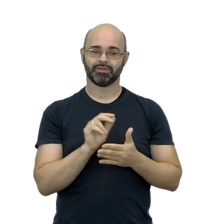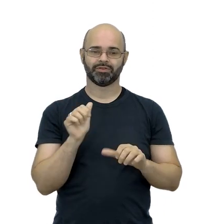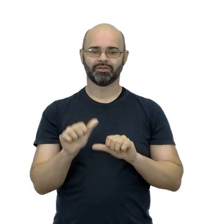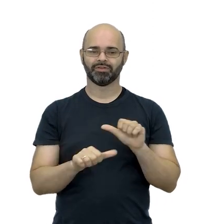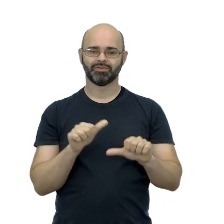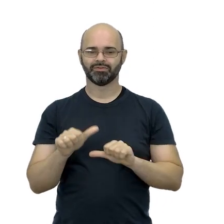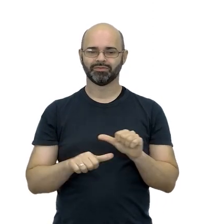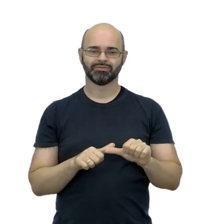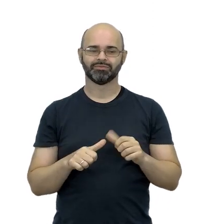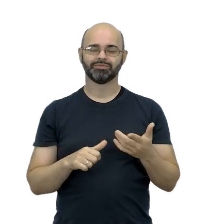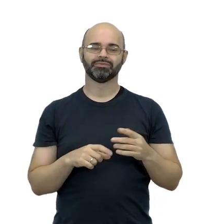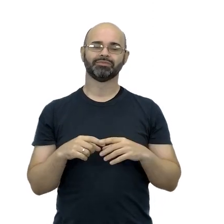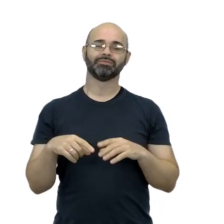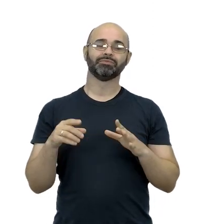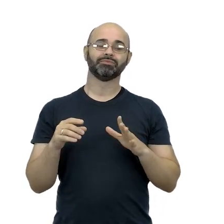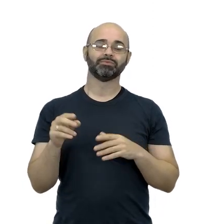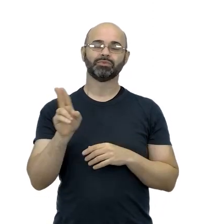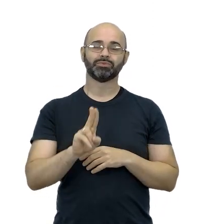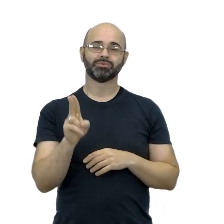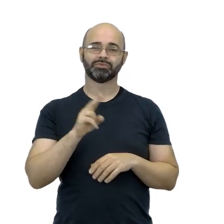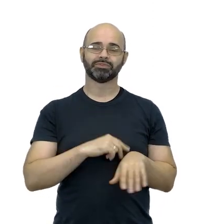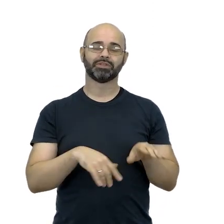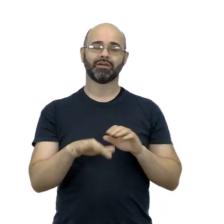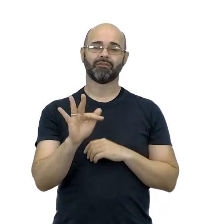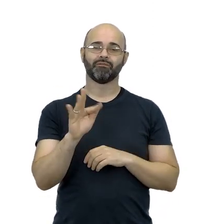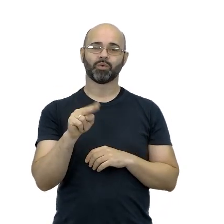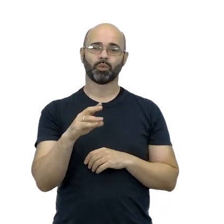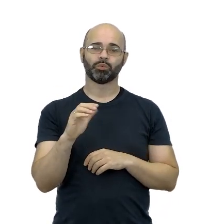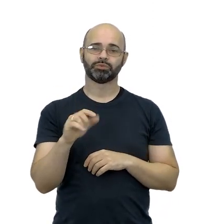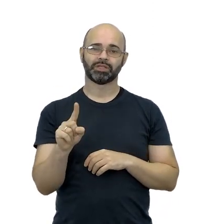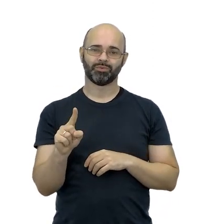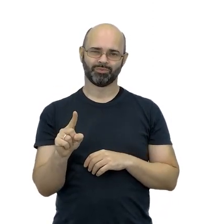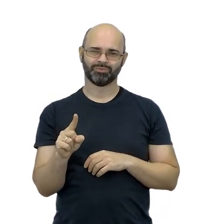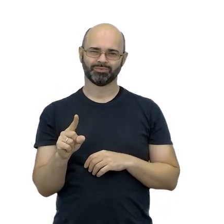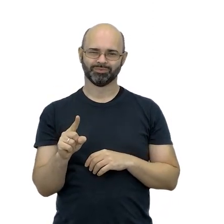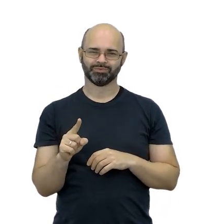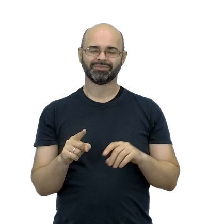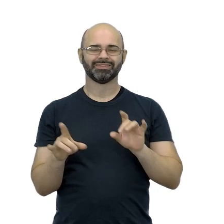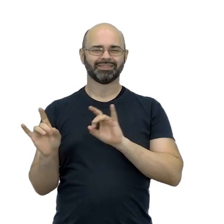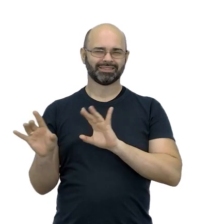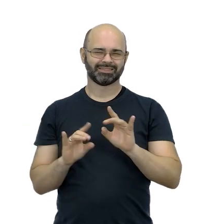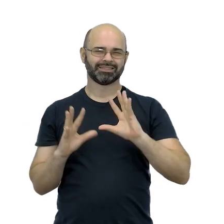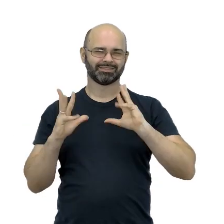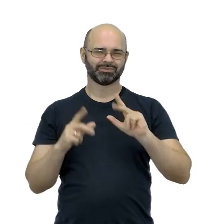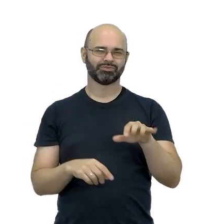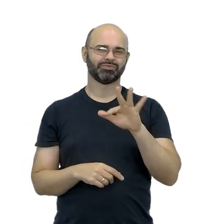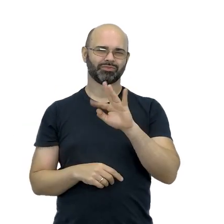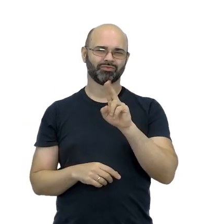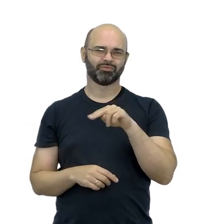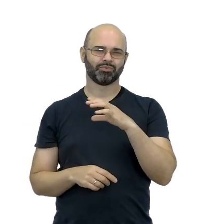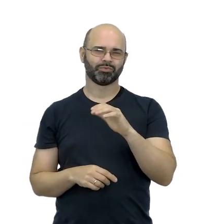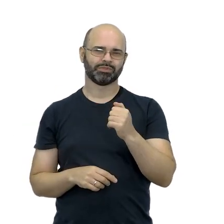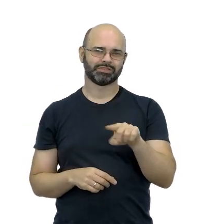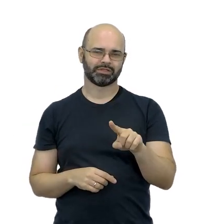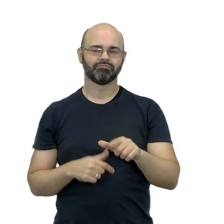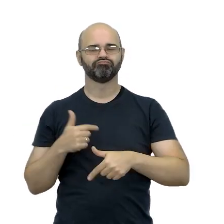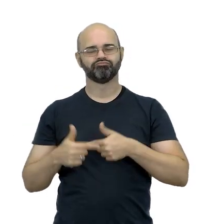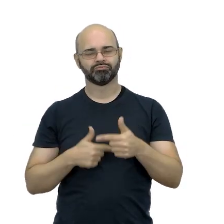um y por um f e vai chamar de uma função. E aí a gente carrega ela de todos aqueles detalhes da função. E vai trabalhando